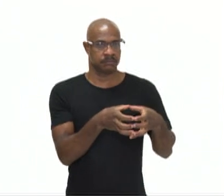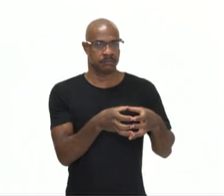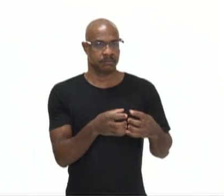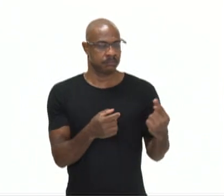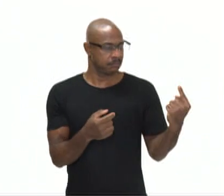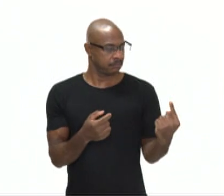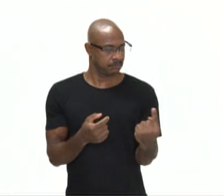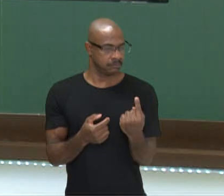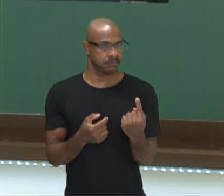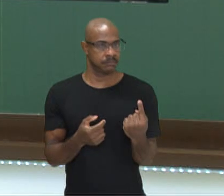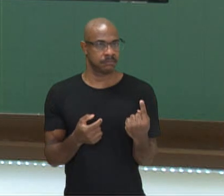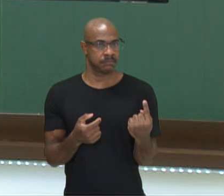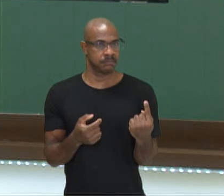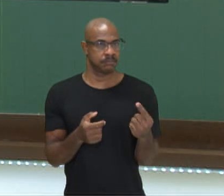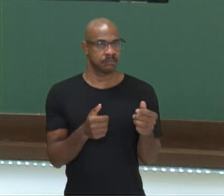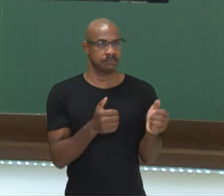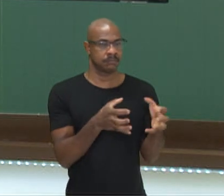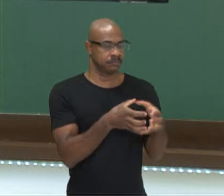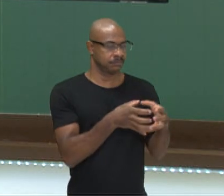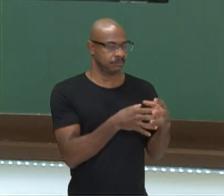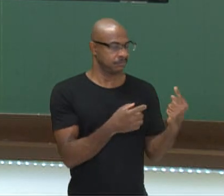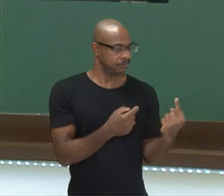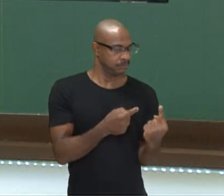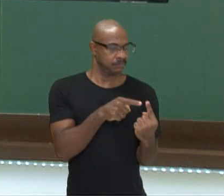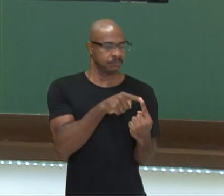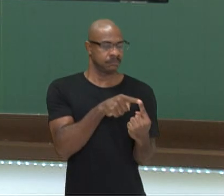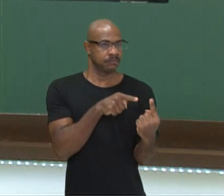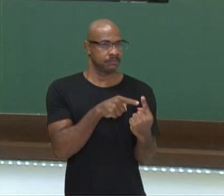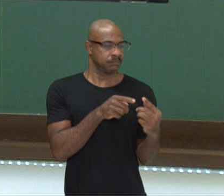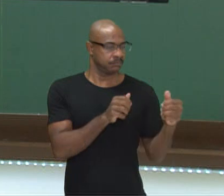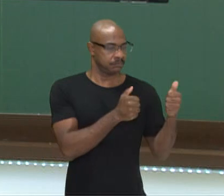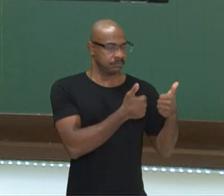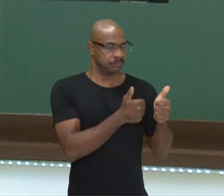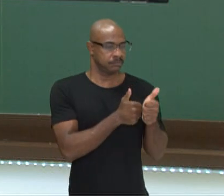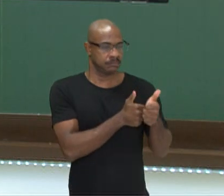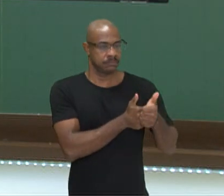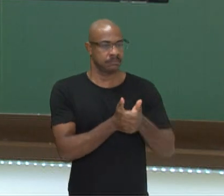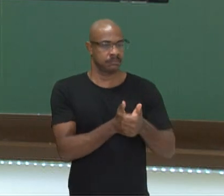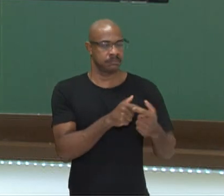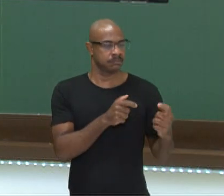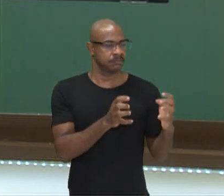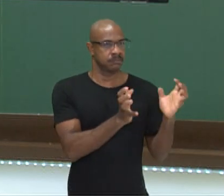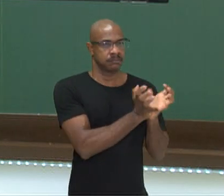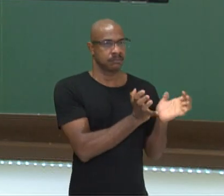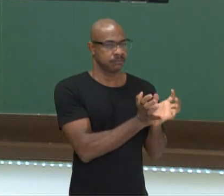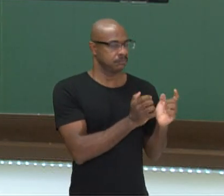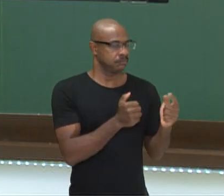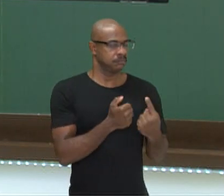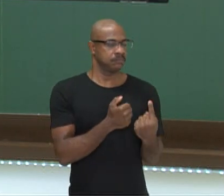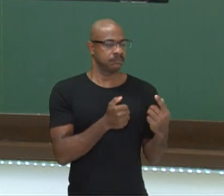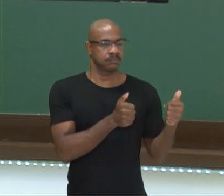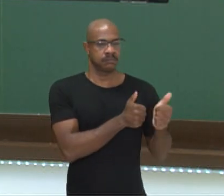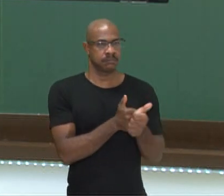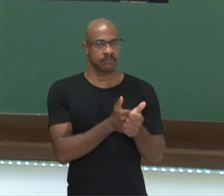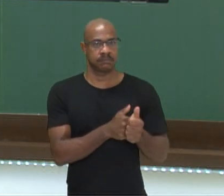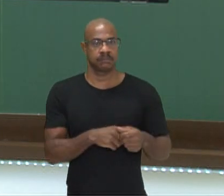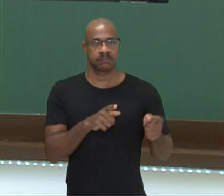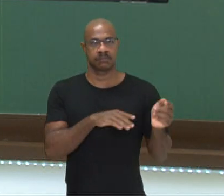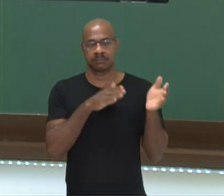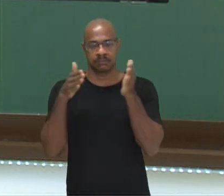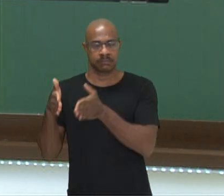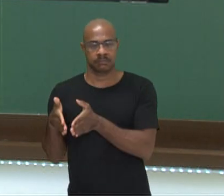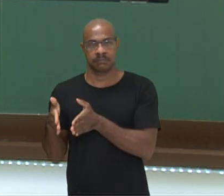chega com alguns seguidores, algumas pessoas que estão acompanhando, Estão o acompanhando ali.